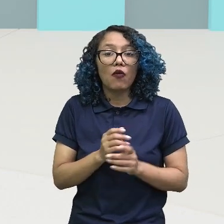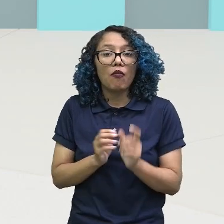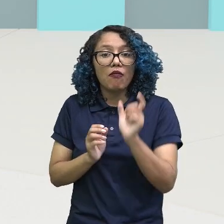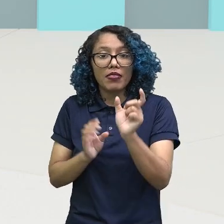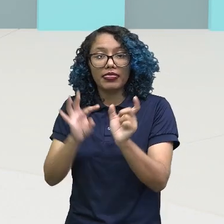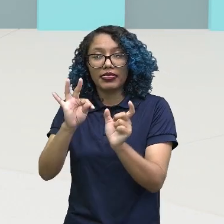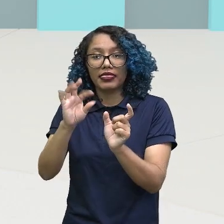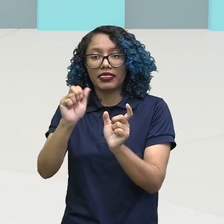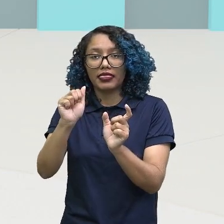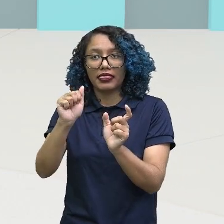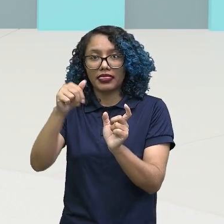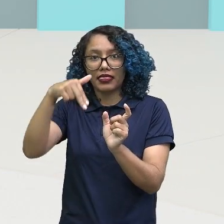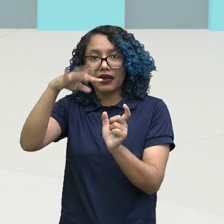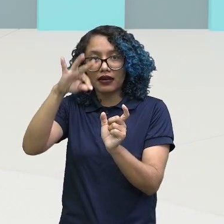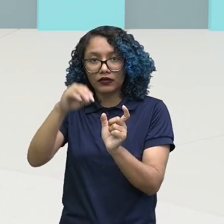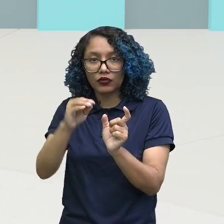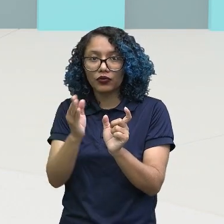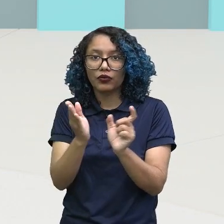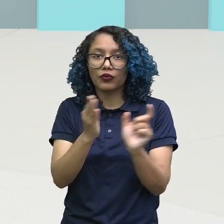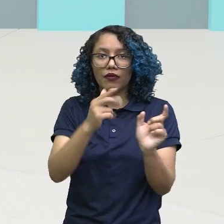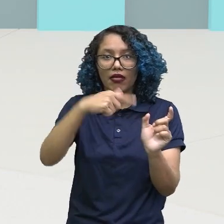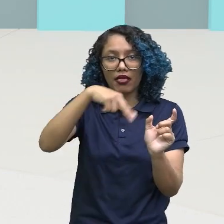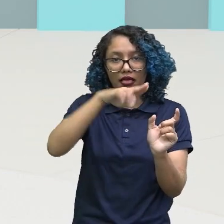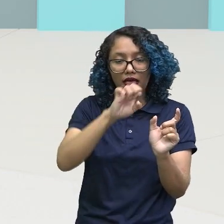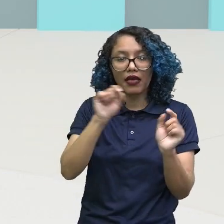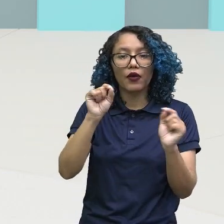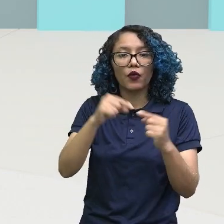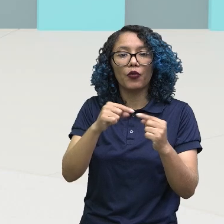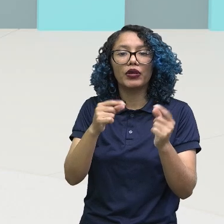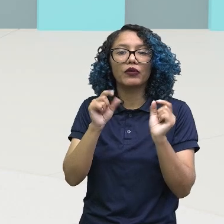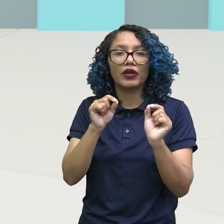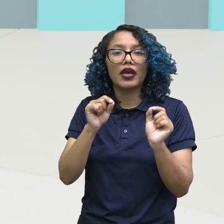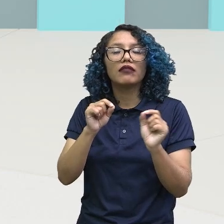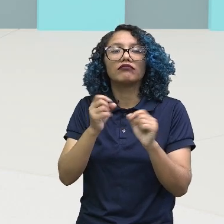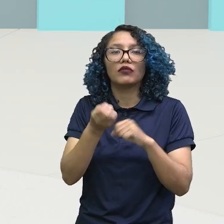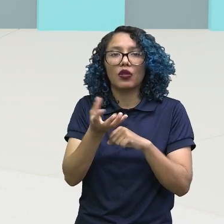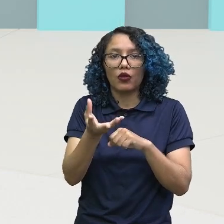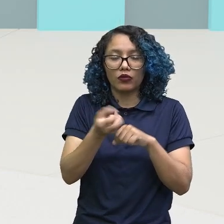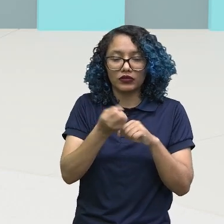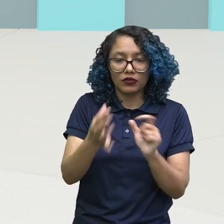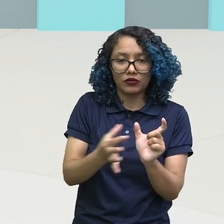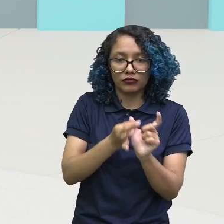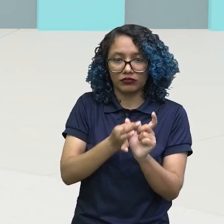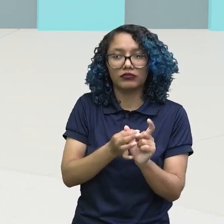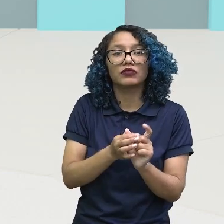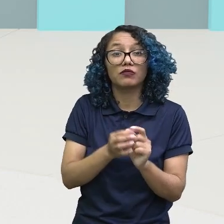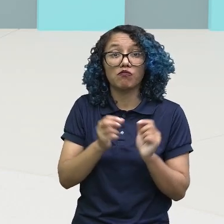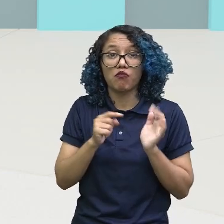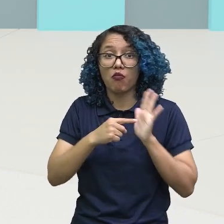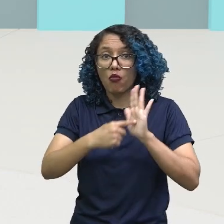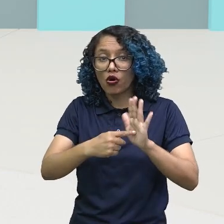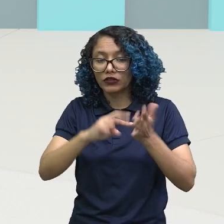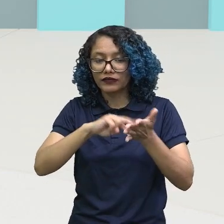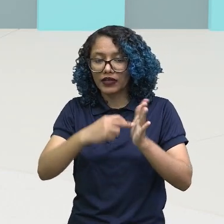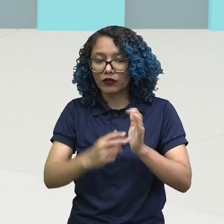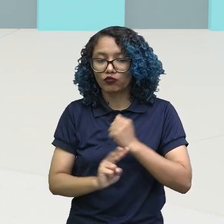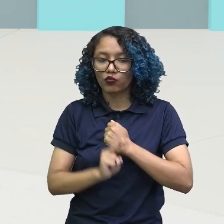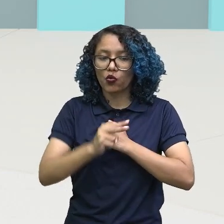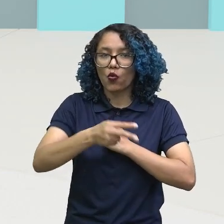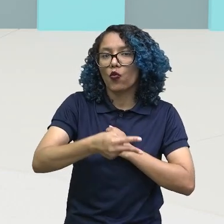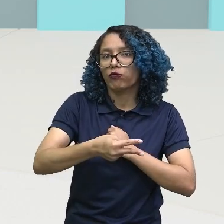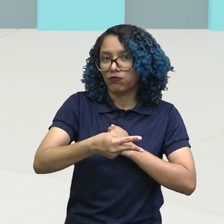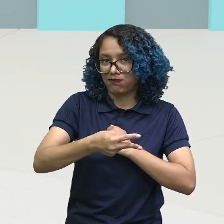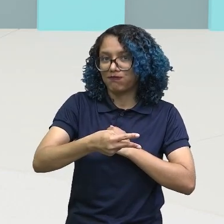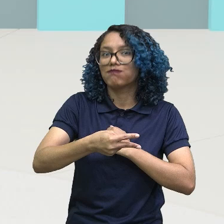uma locução conjuntiva, ela vai estar passando esse sentido de consequência. O que vai indicar também? A gente tem que